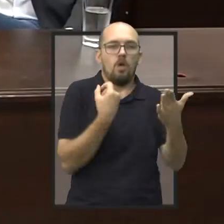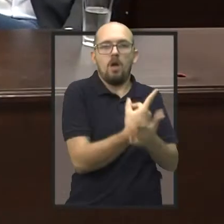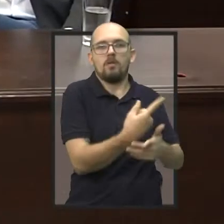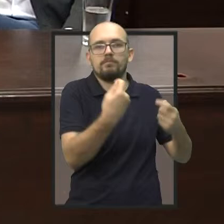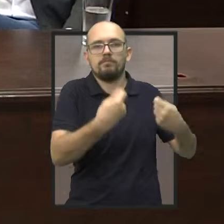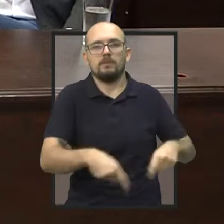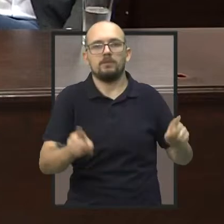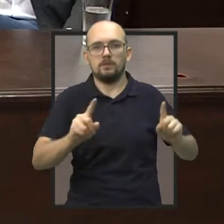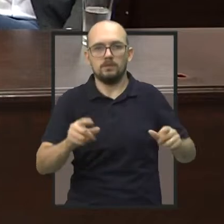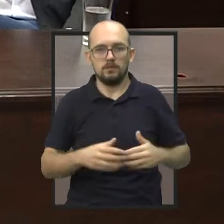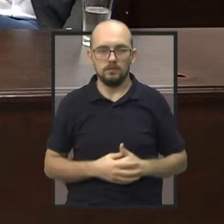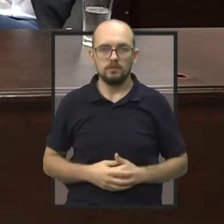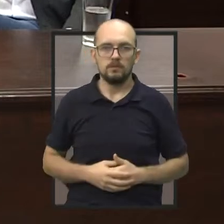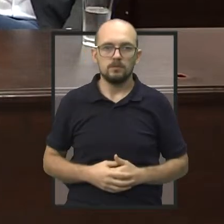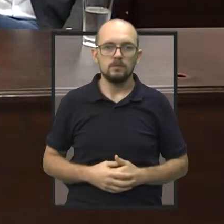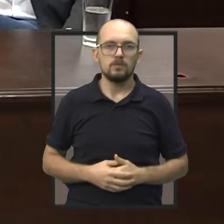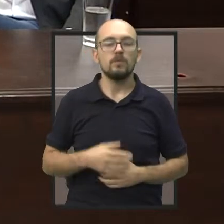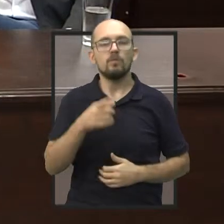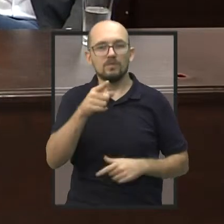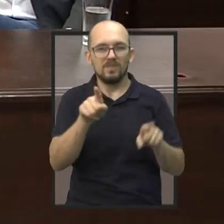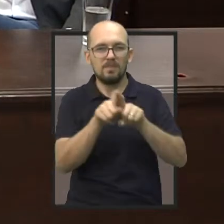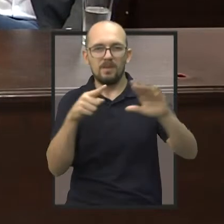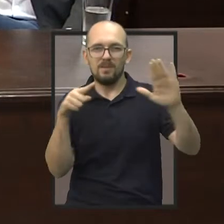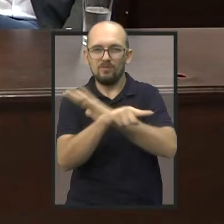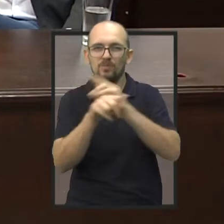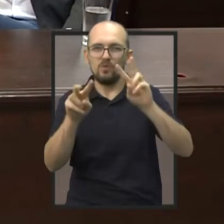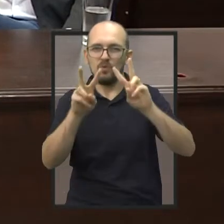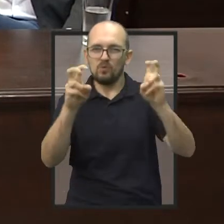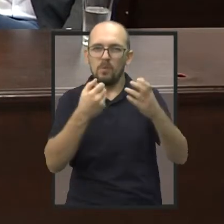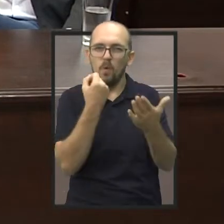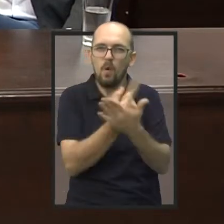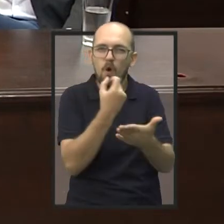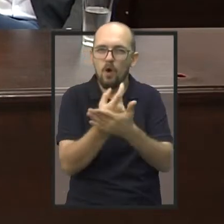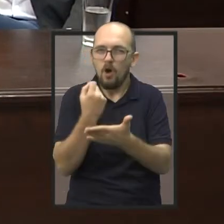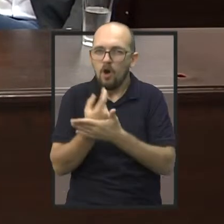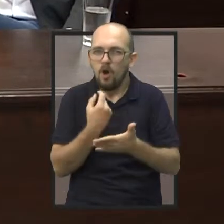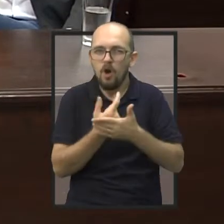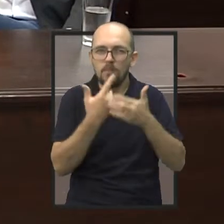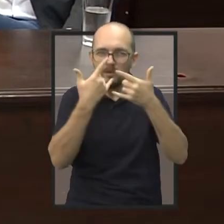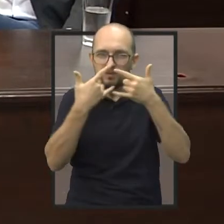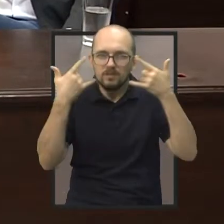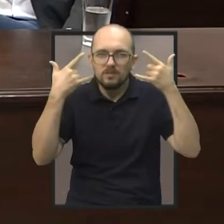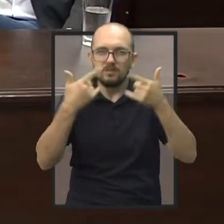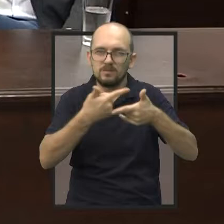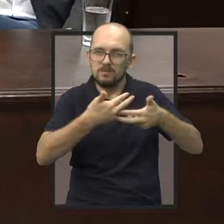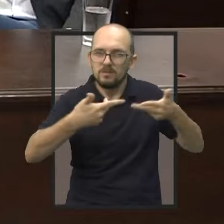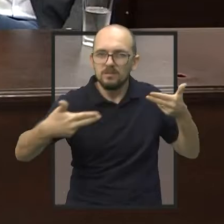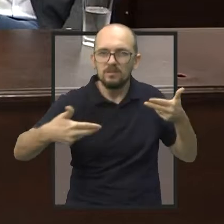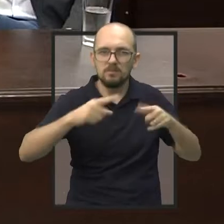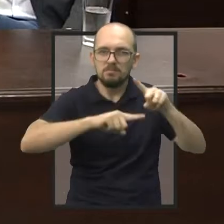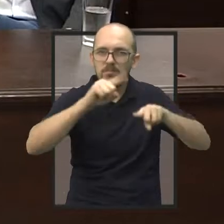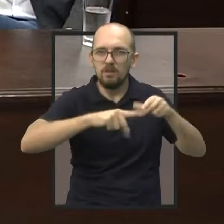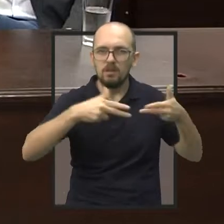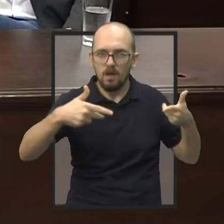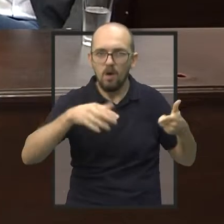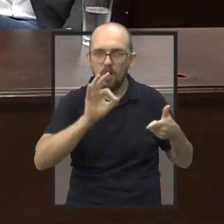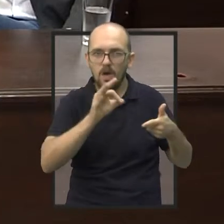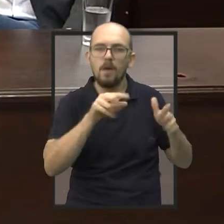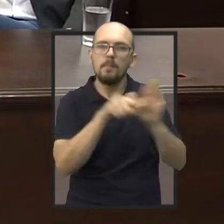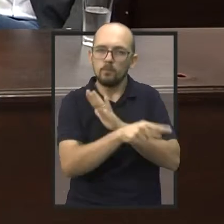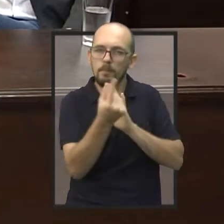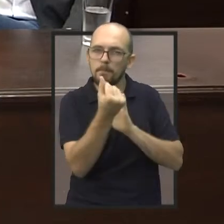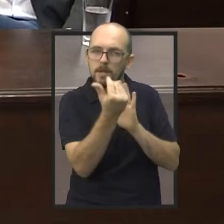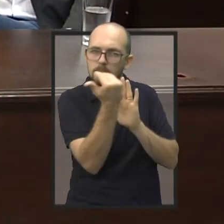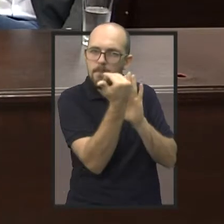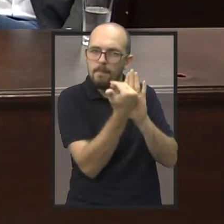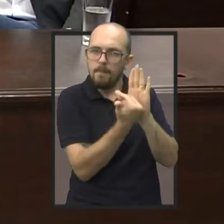também questiona a questão da compra dos EPIs. O senhor quer saber qual foi o valor unitário de cada um, o que foi comprado? O senhor quer